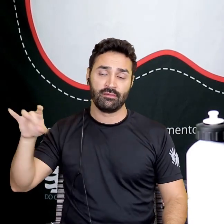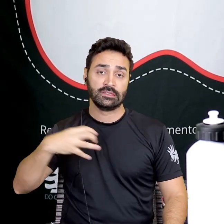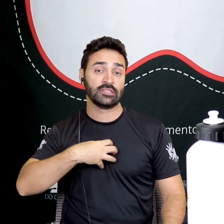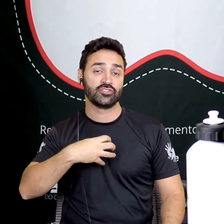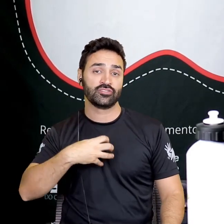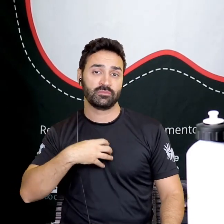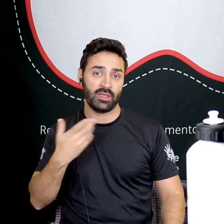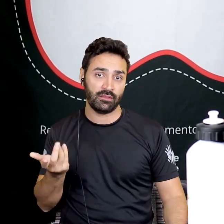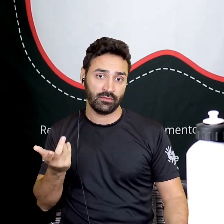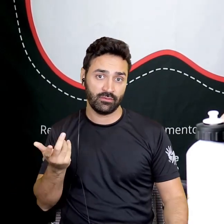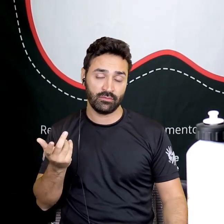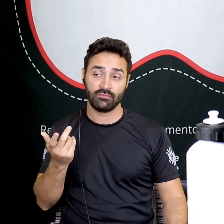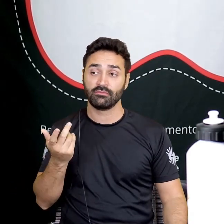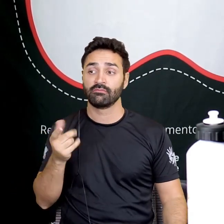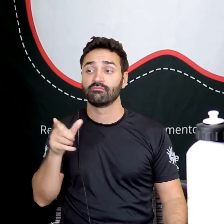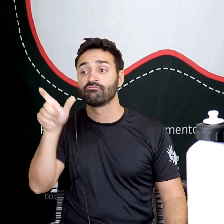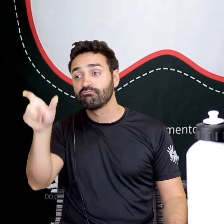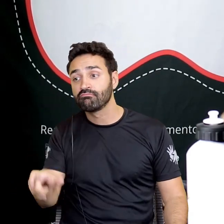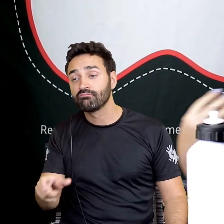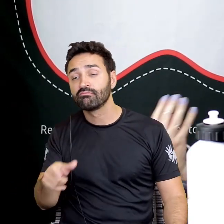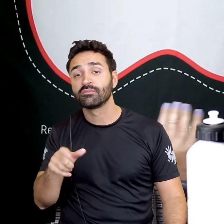cada um vai querer